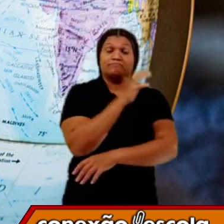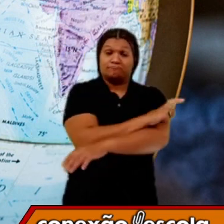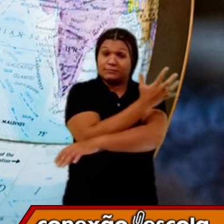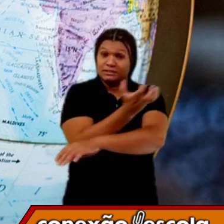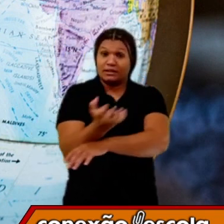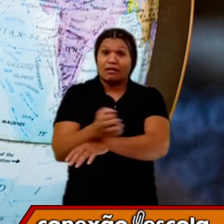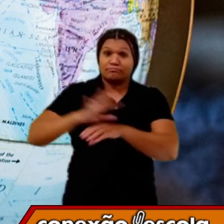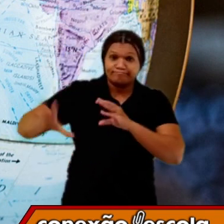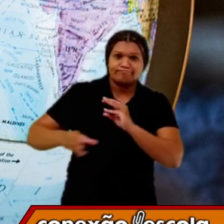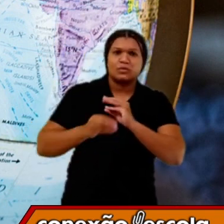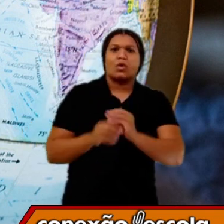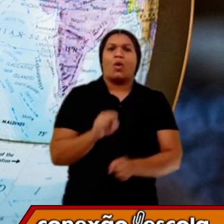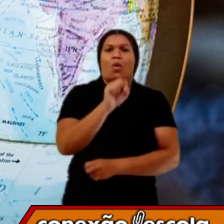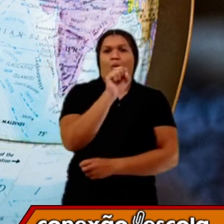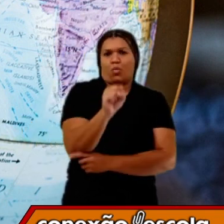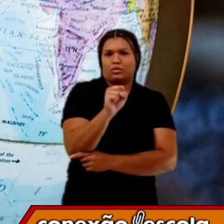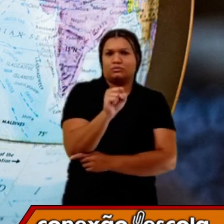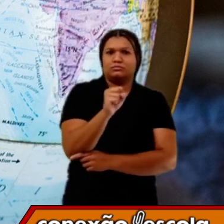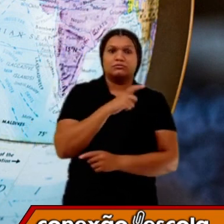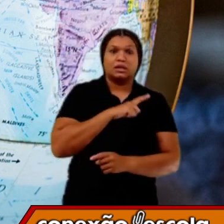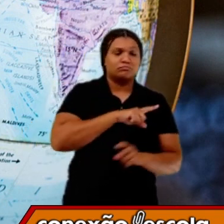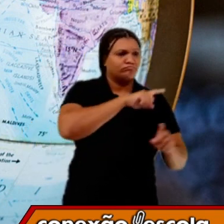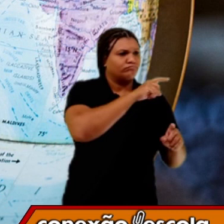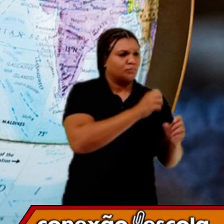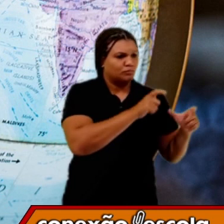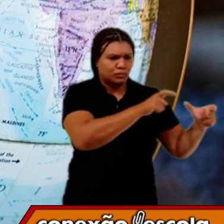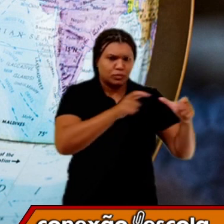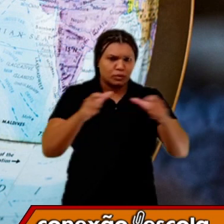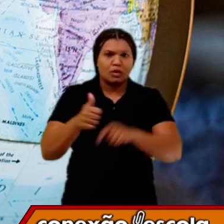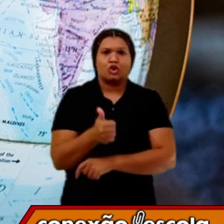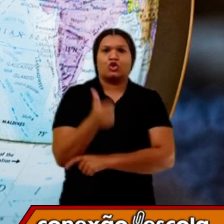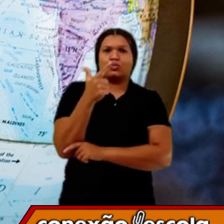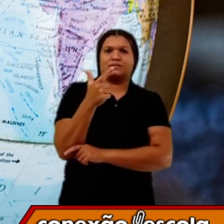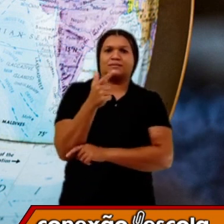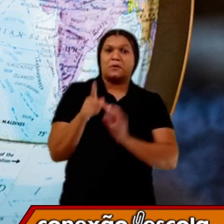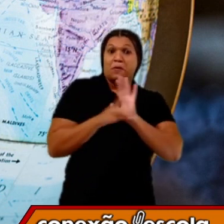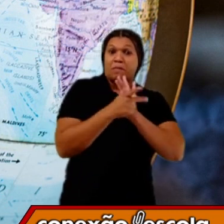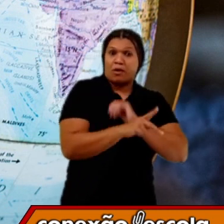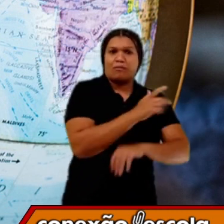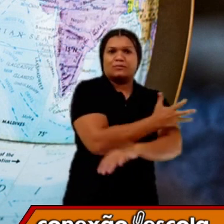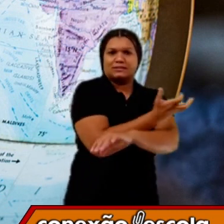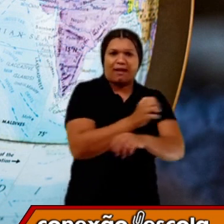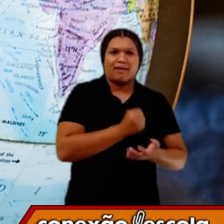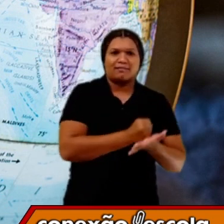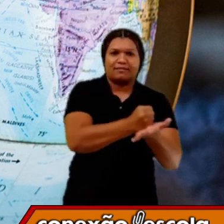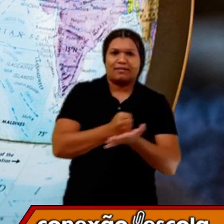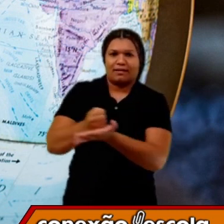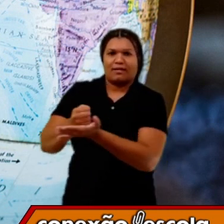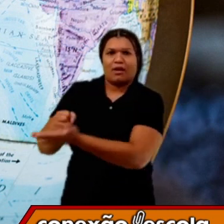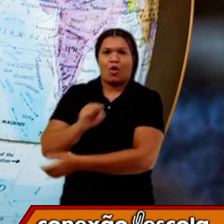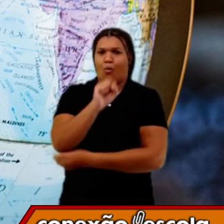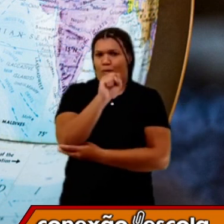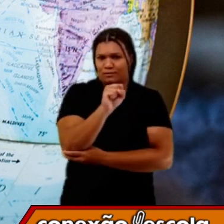contribui para 8 das 12 regiões hidrográficas nacionais. É muita coisa, né? Por isso,